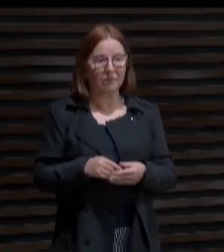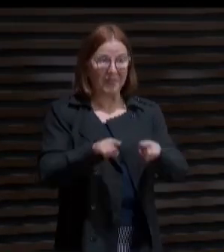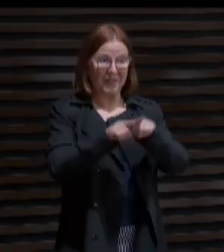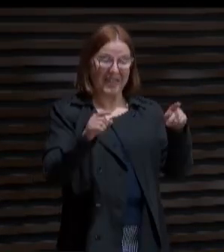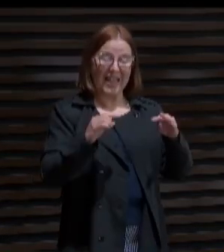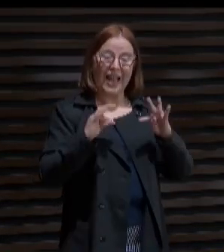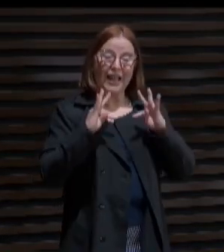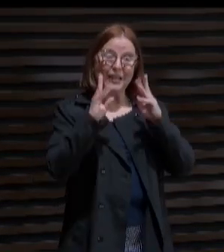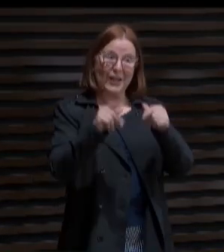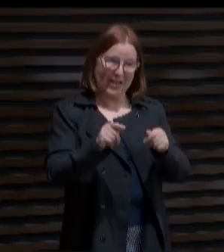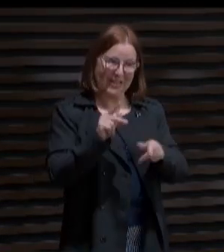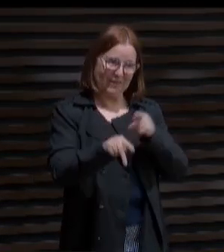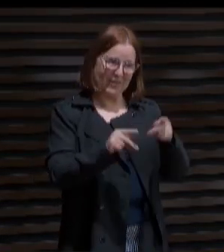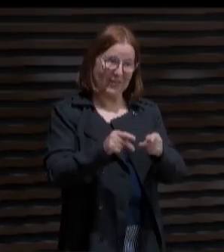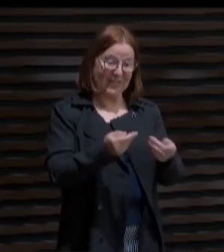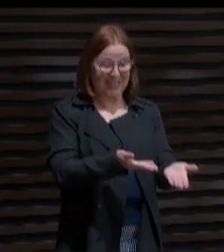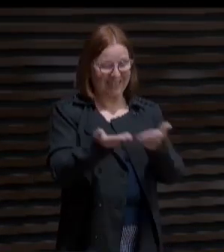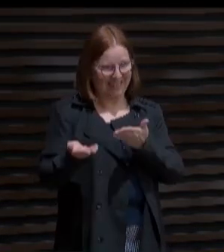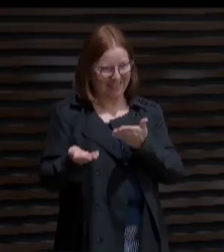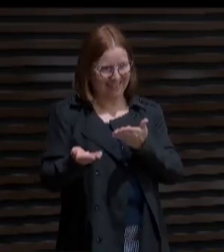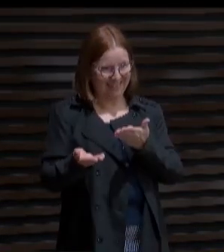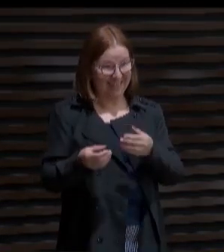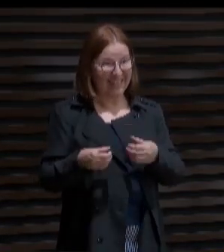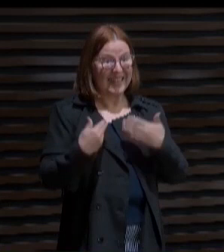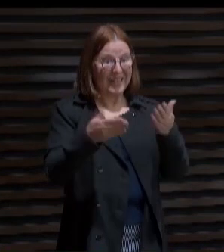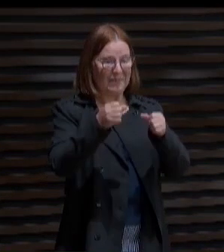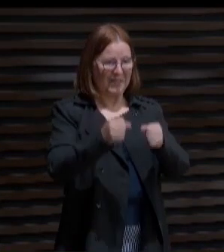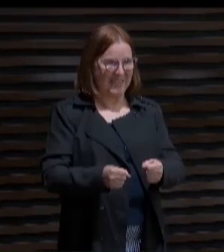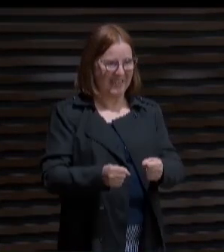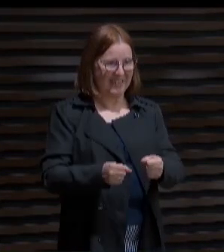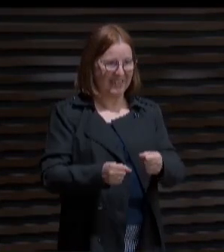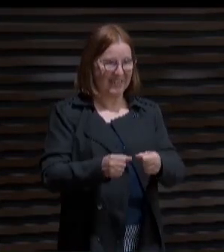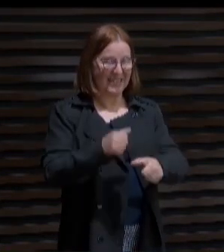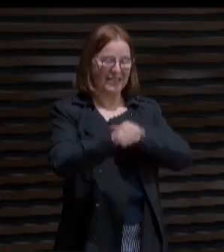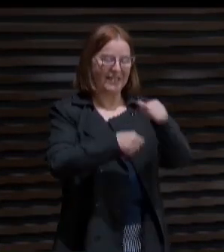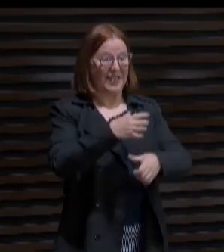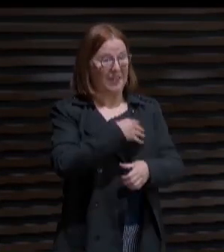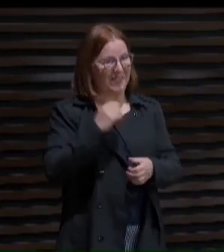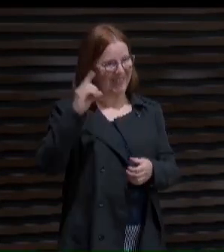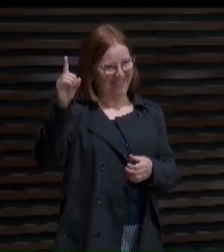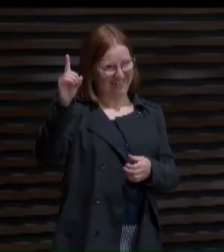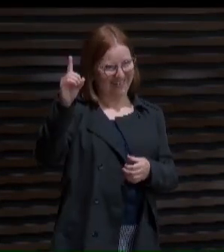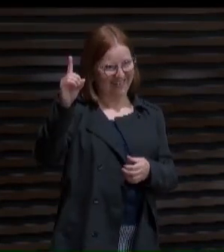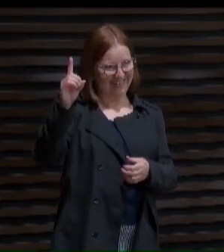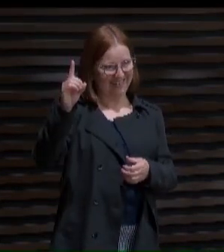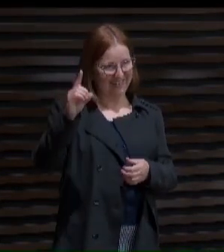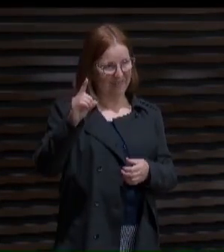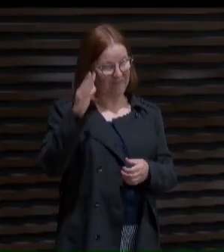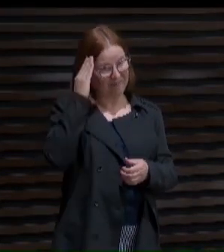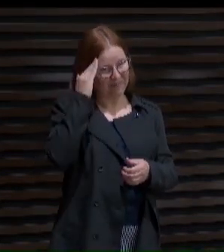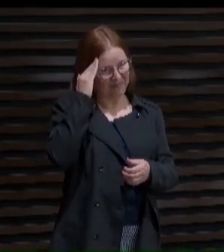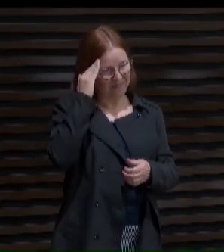Mas a todos quantos o receberam, deu-lhes o poder de serem feitos filhos de Deus, a